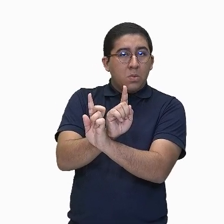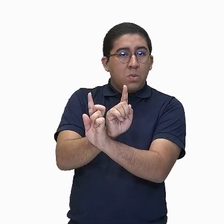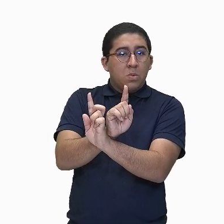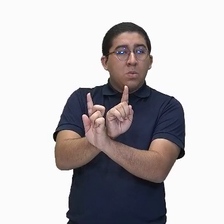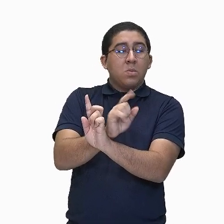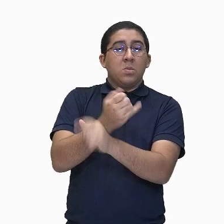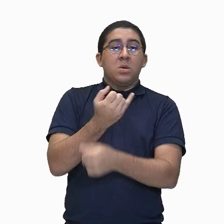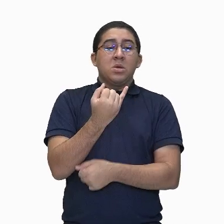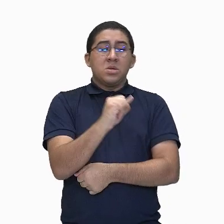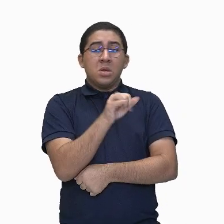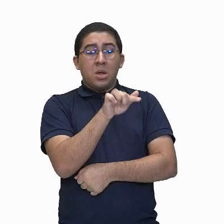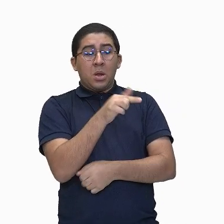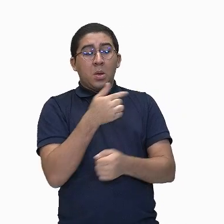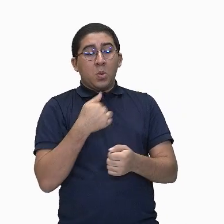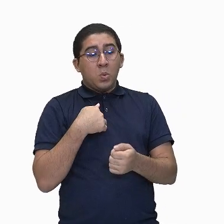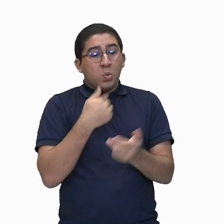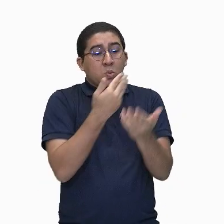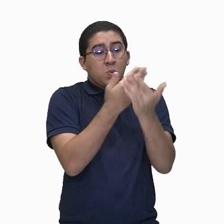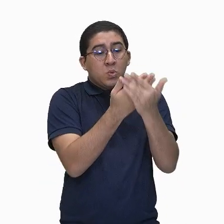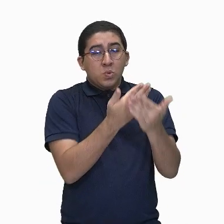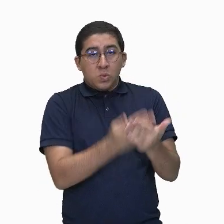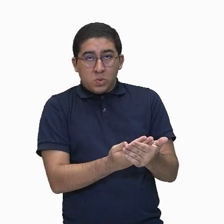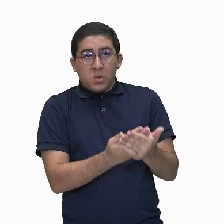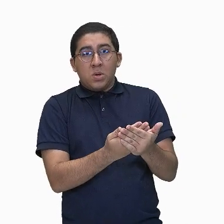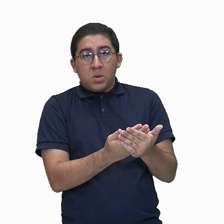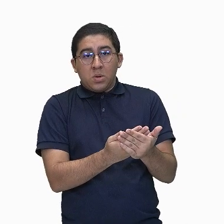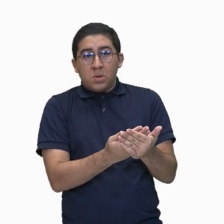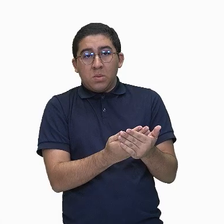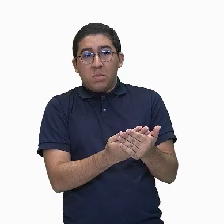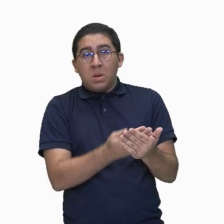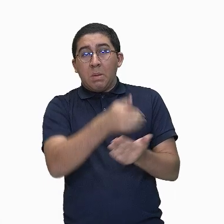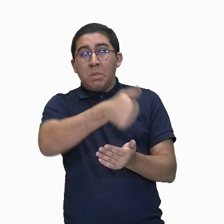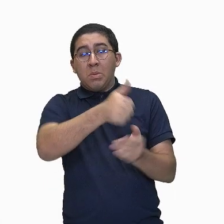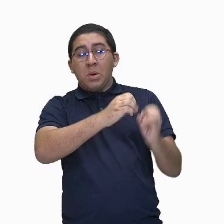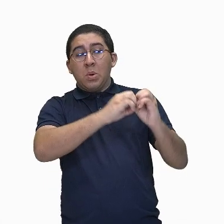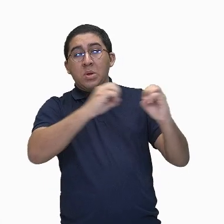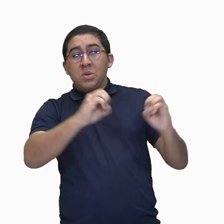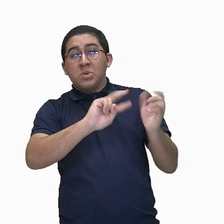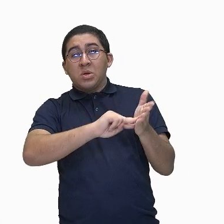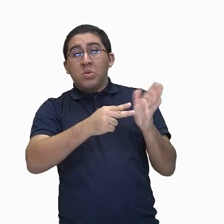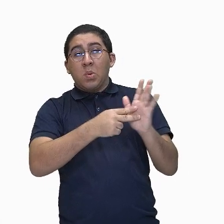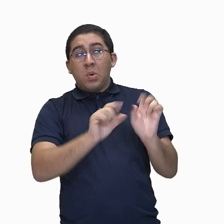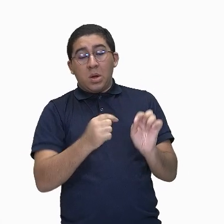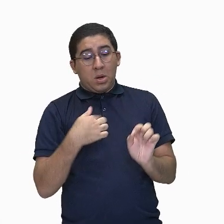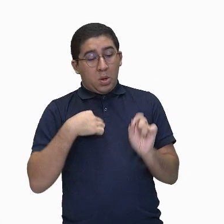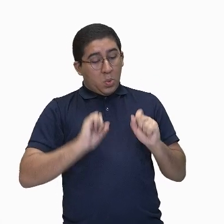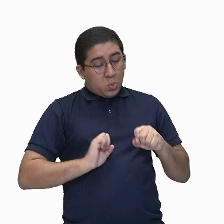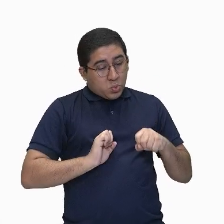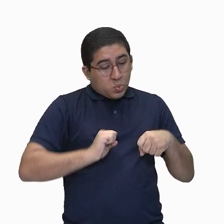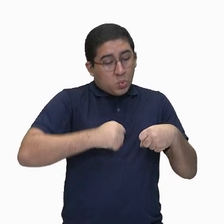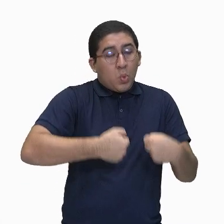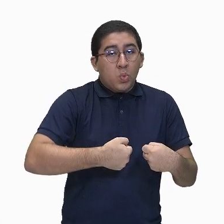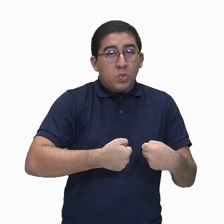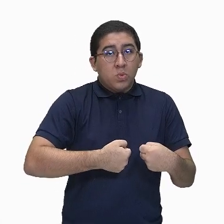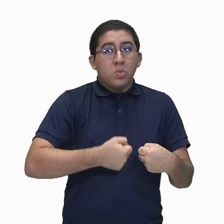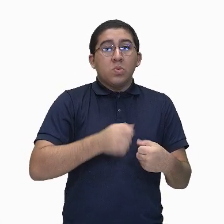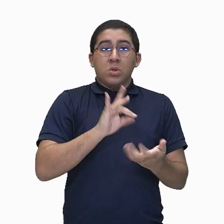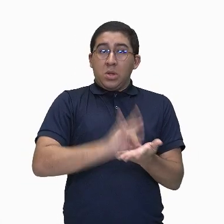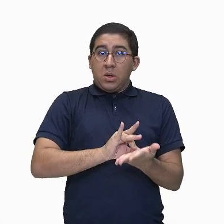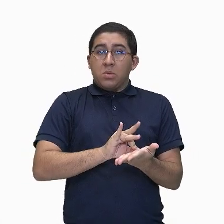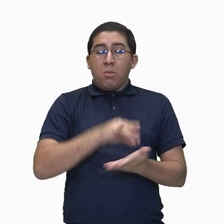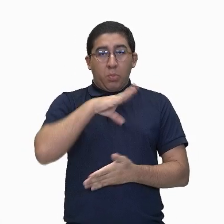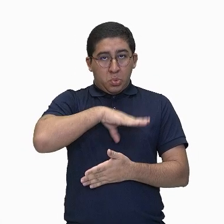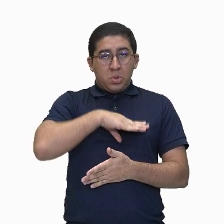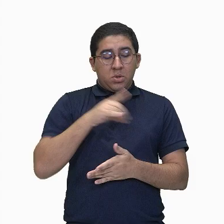que está proporcionando essa primeira oração? De que eu me esforcei, de que eu me dediquei, né, para